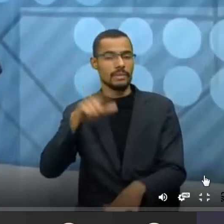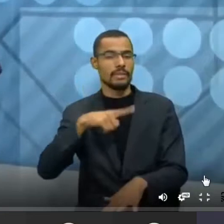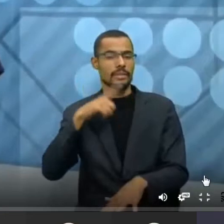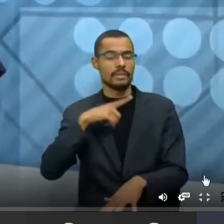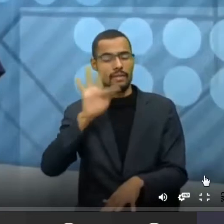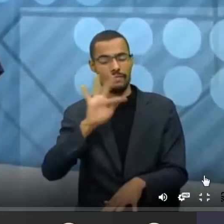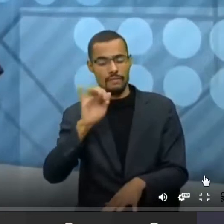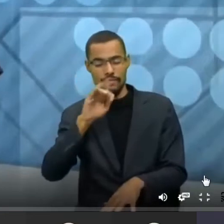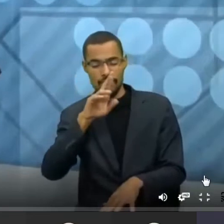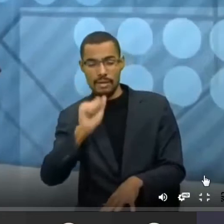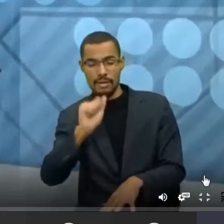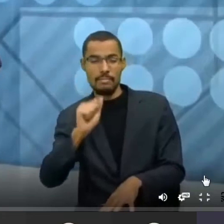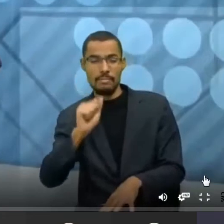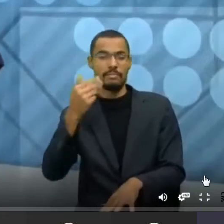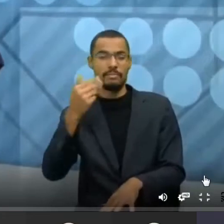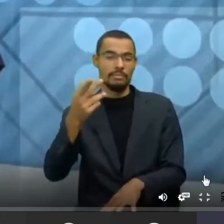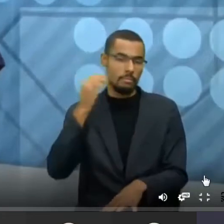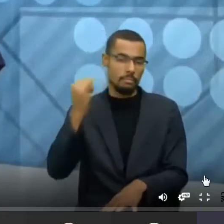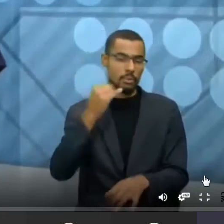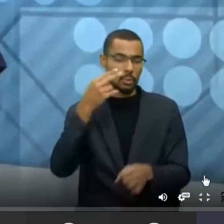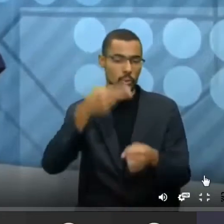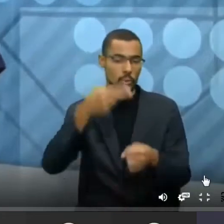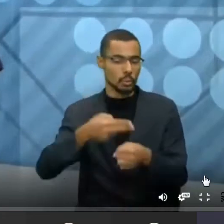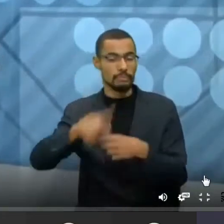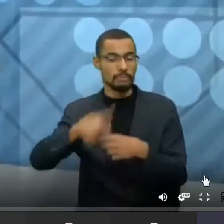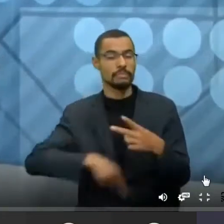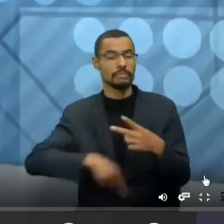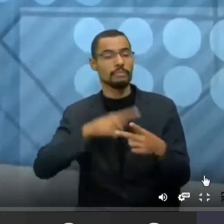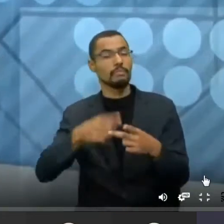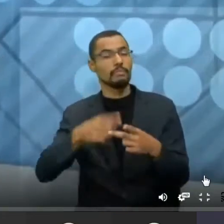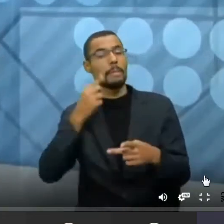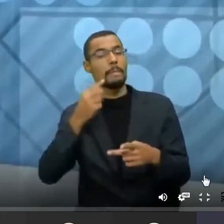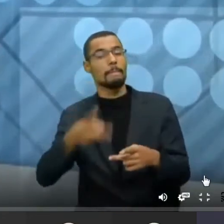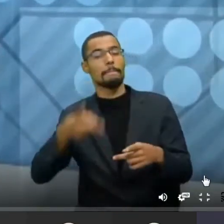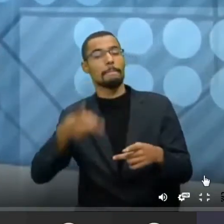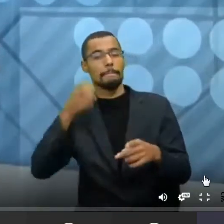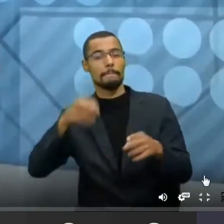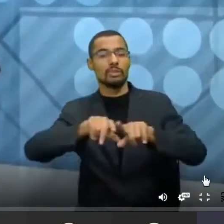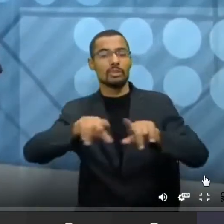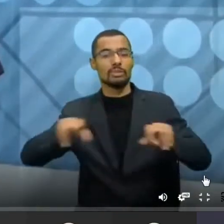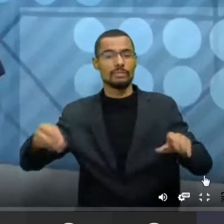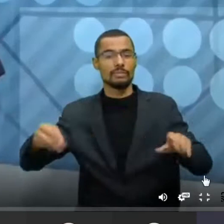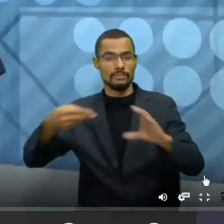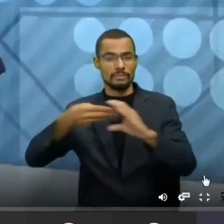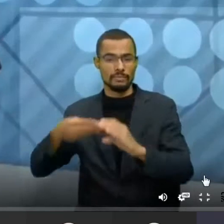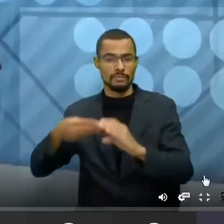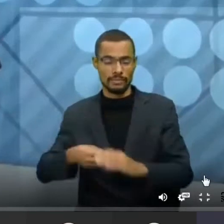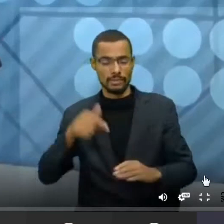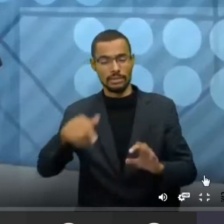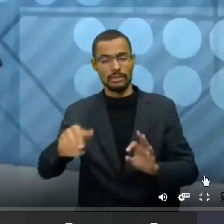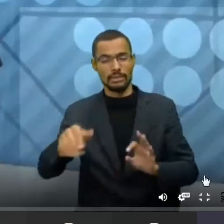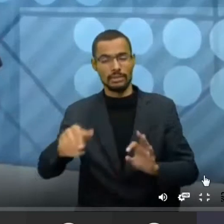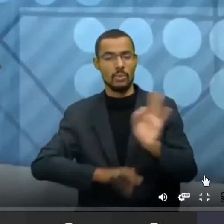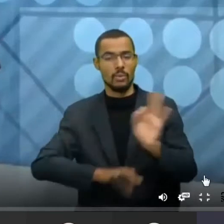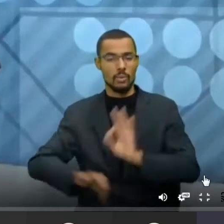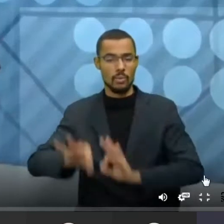disposição da fibra, região de núcleo. Observar, então, as diferentes células que constituem essa